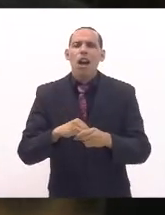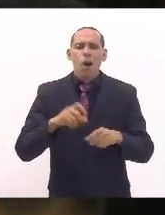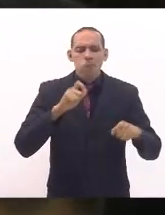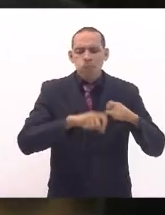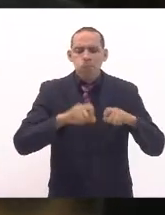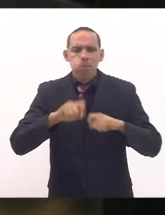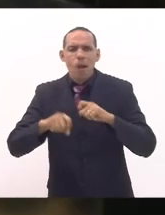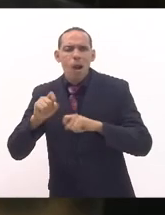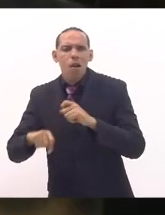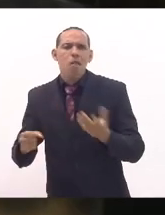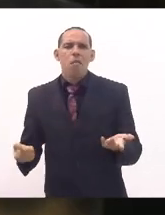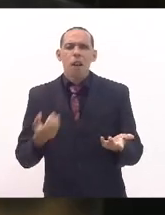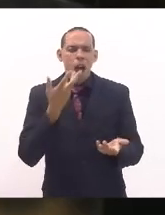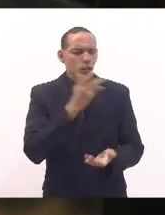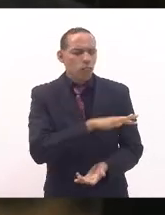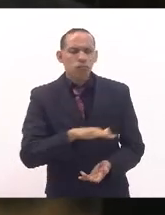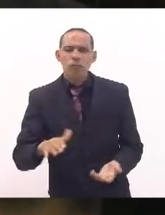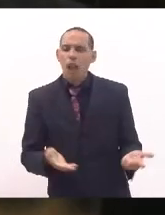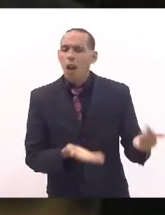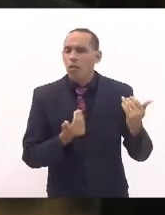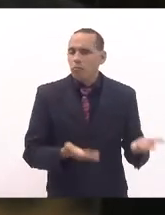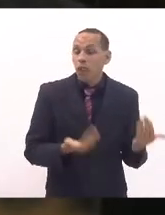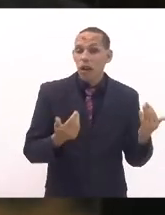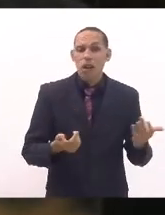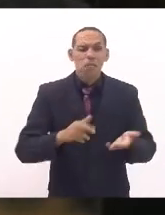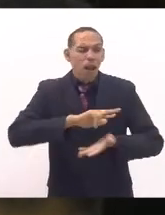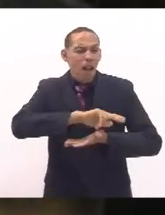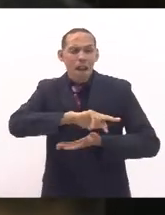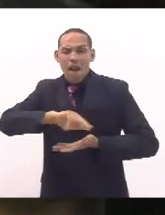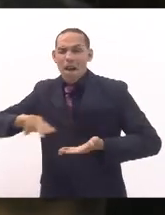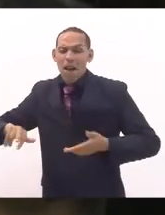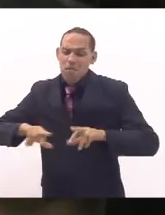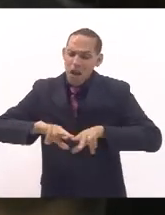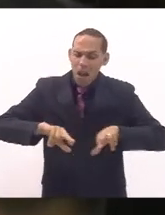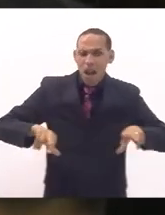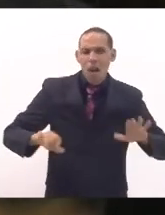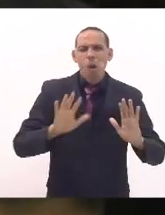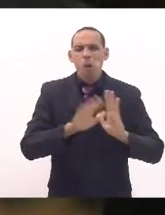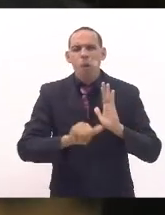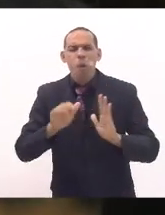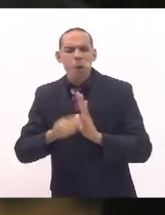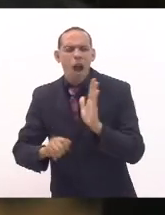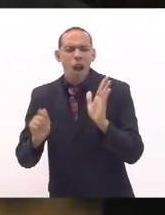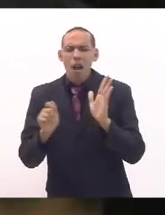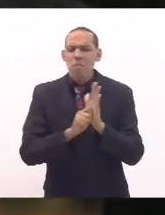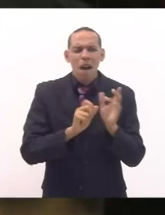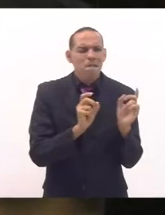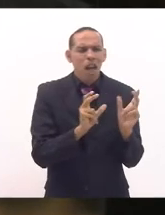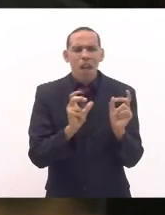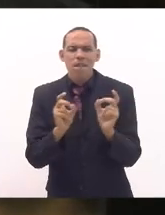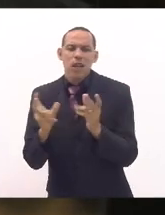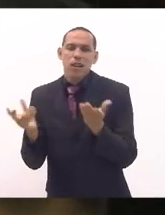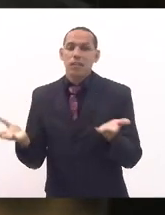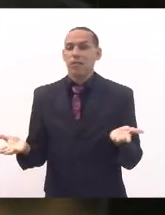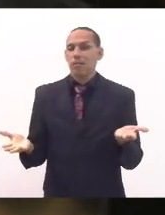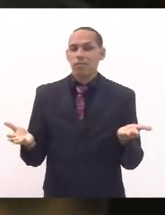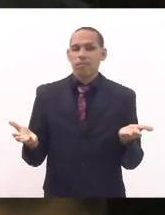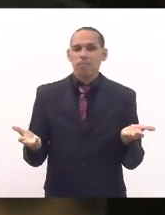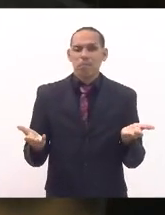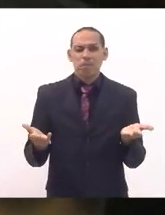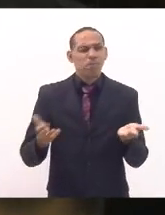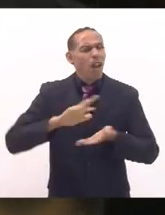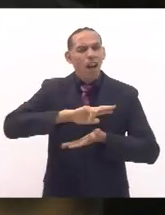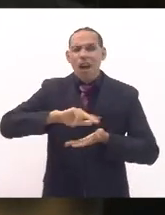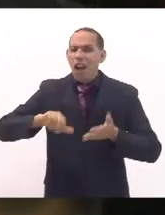de crianças e adolescentes, e por aí vai. Furtos, tráfico e, dentre